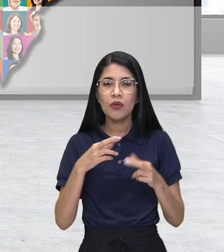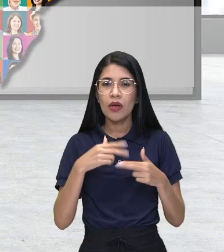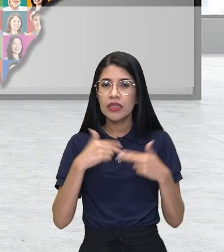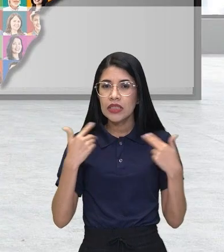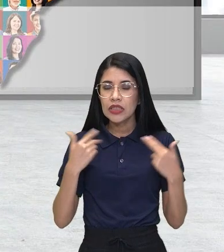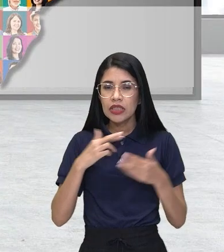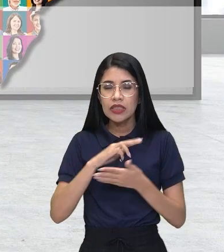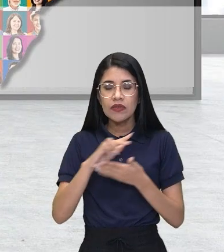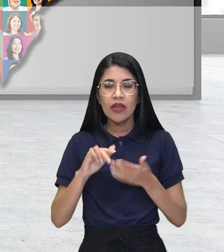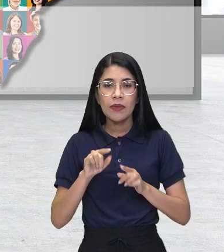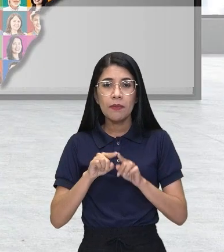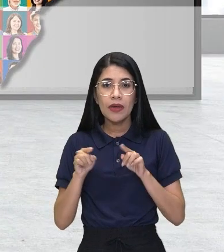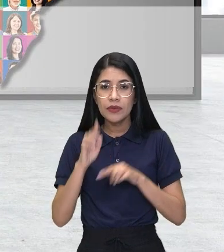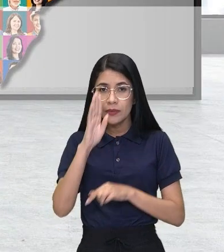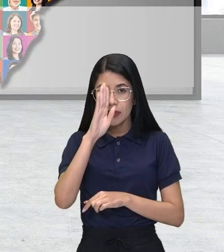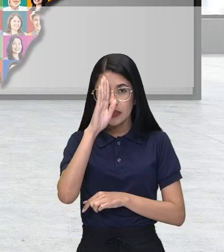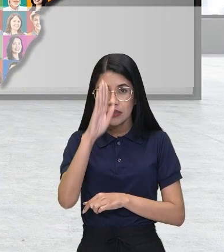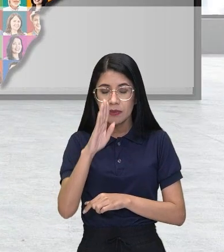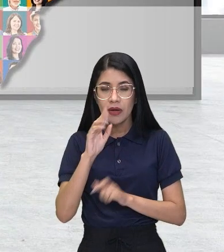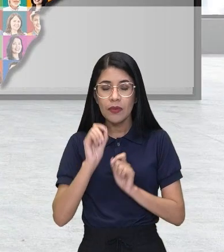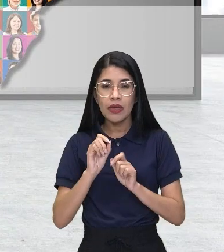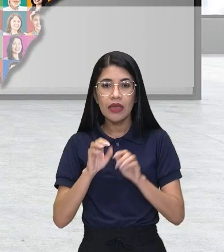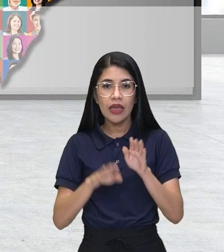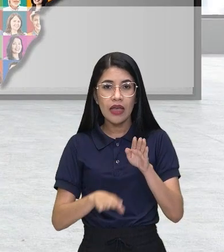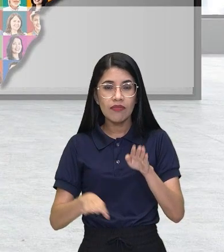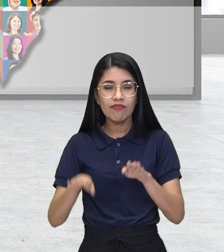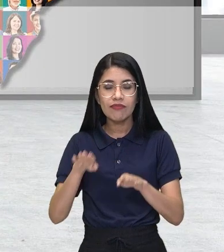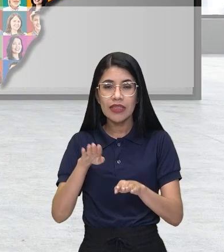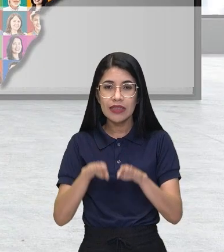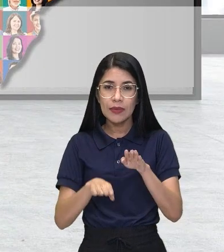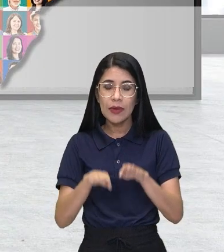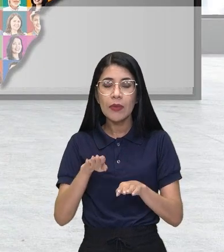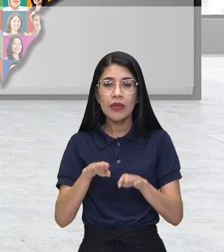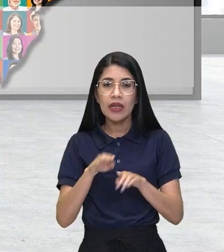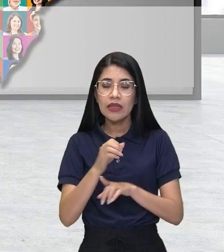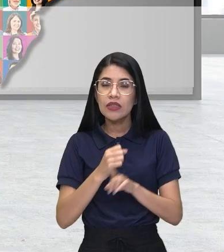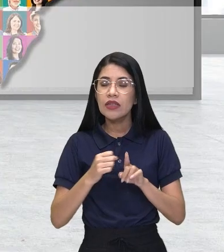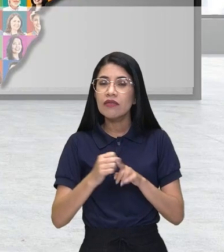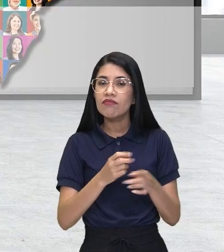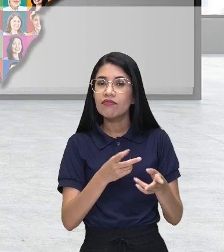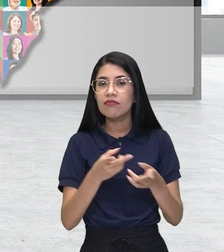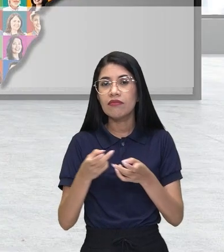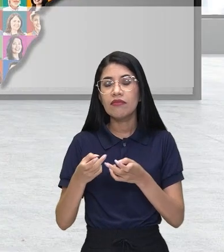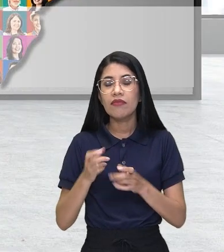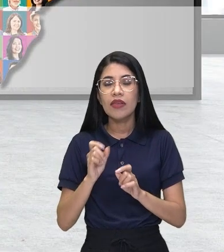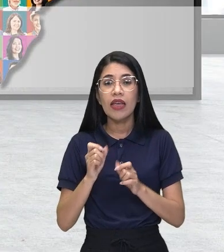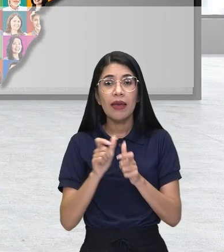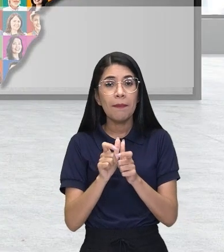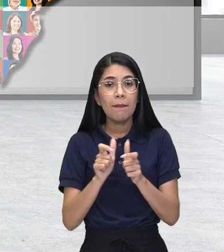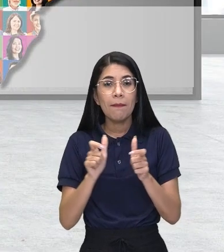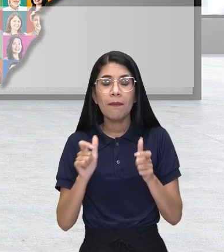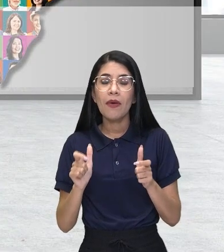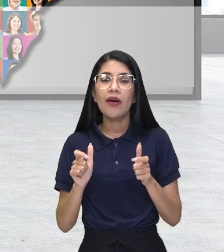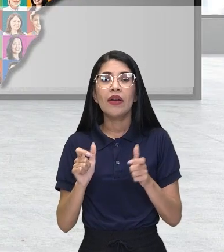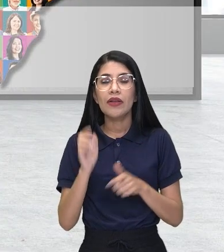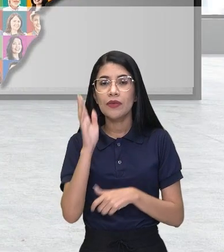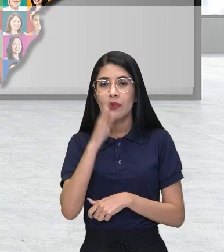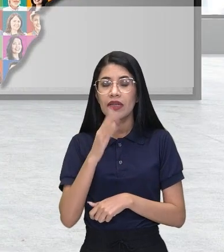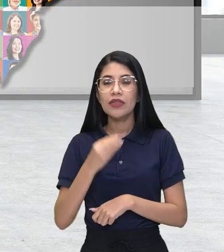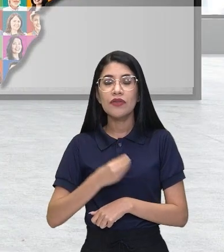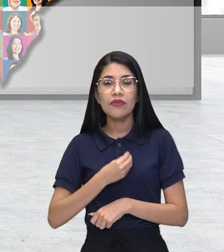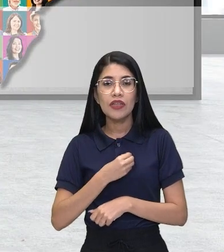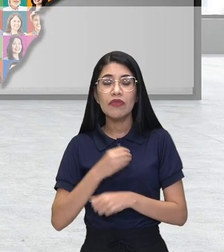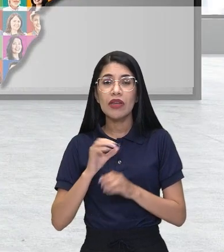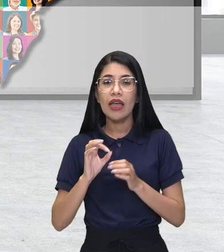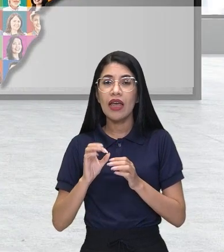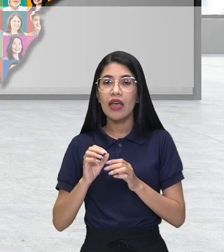central, quando a gente fala de desigualdade social, a gente vê que a maioria da população brasileira vive em periferia, né, como